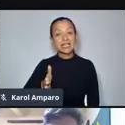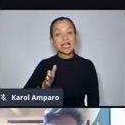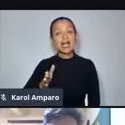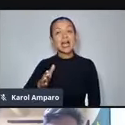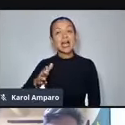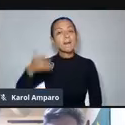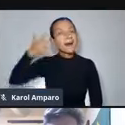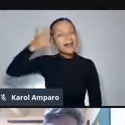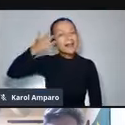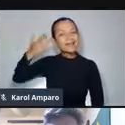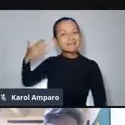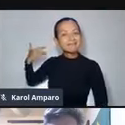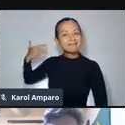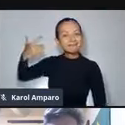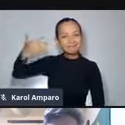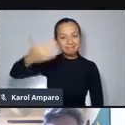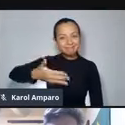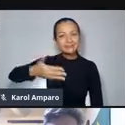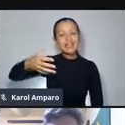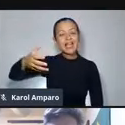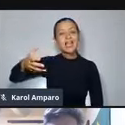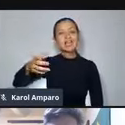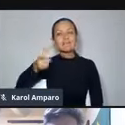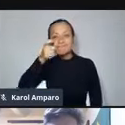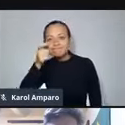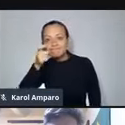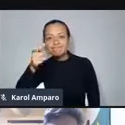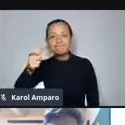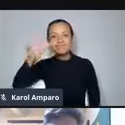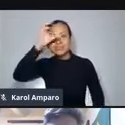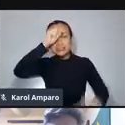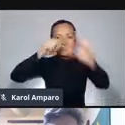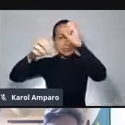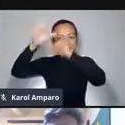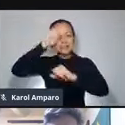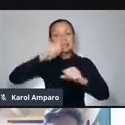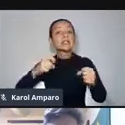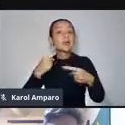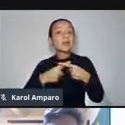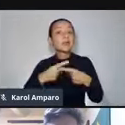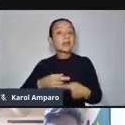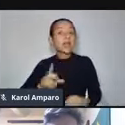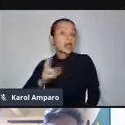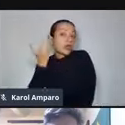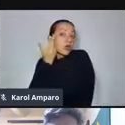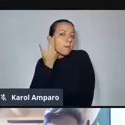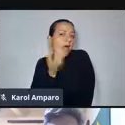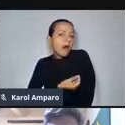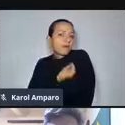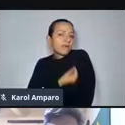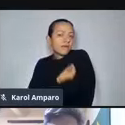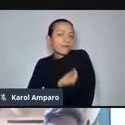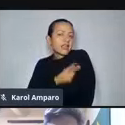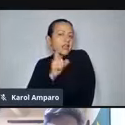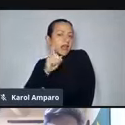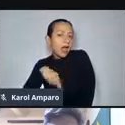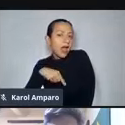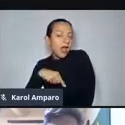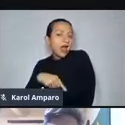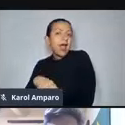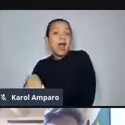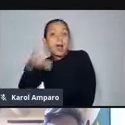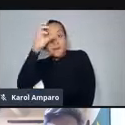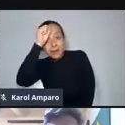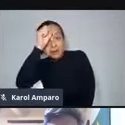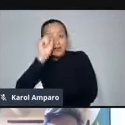que nos antecederam, entendeu? Porque a vida é assim, é o viver e o aprender ensinando, né? Aprender a